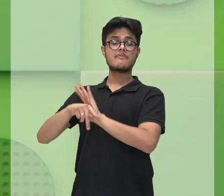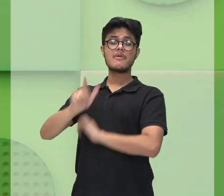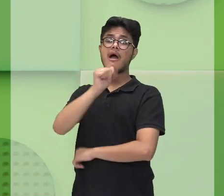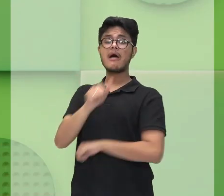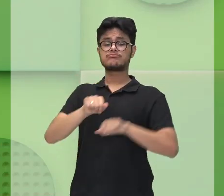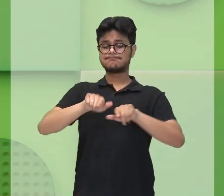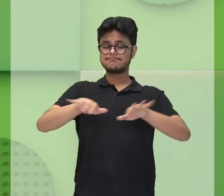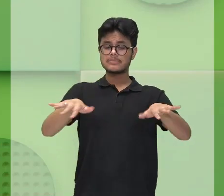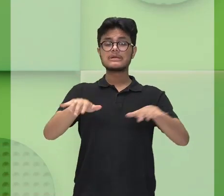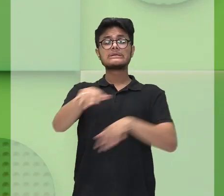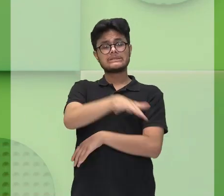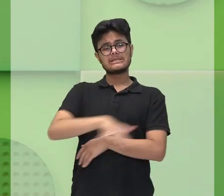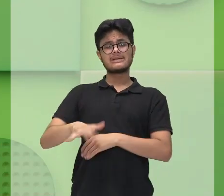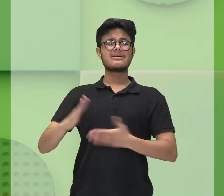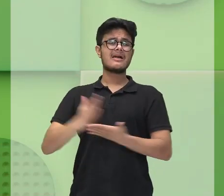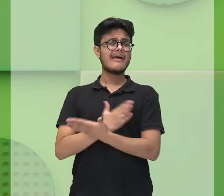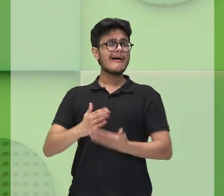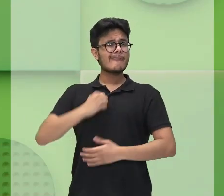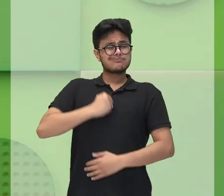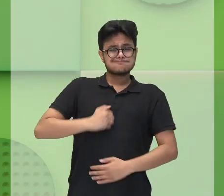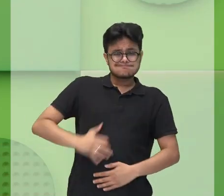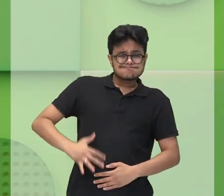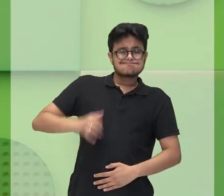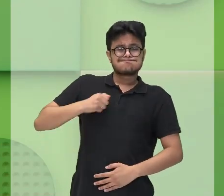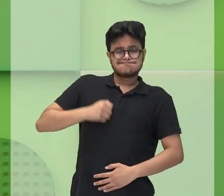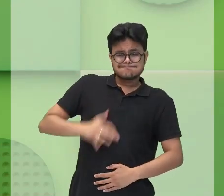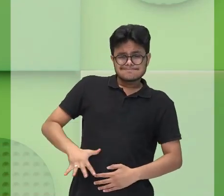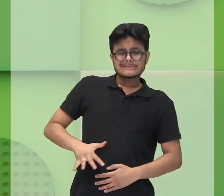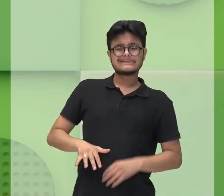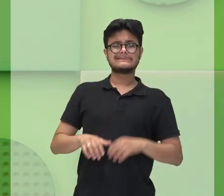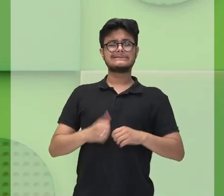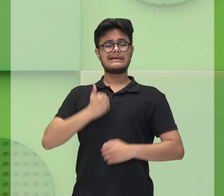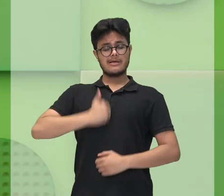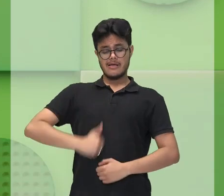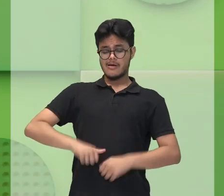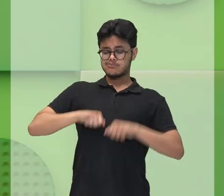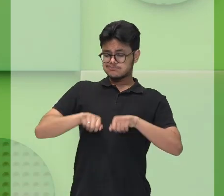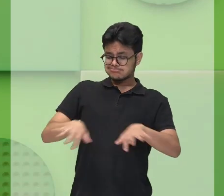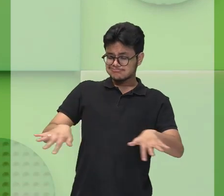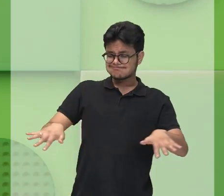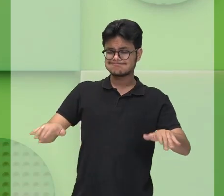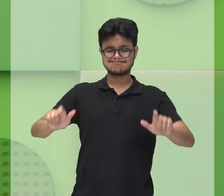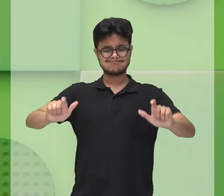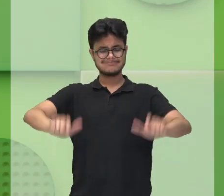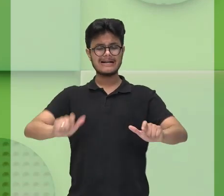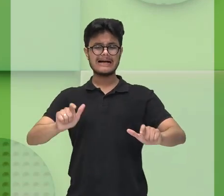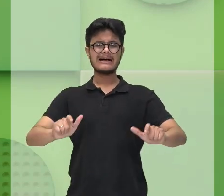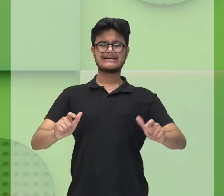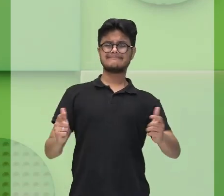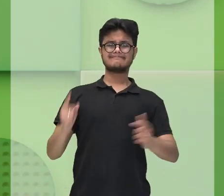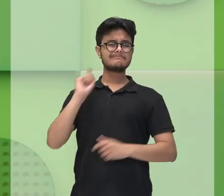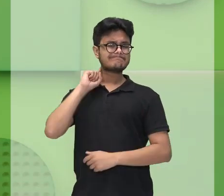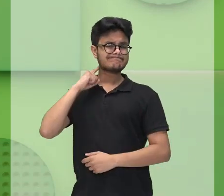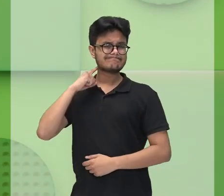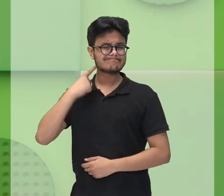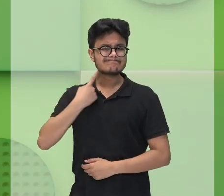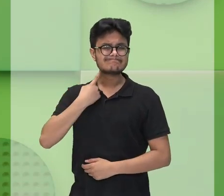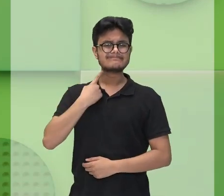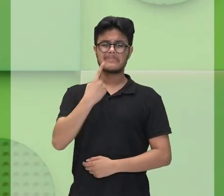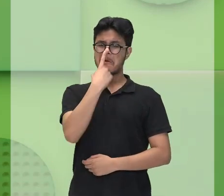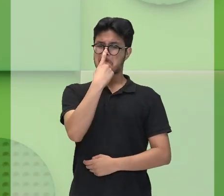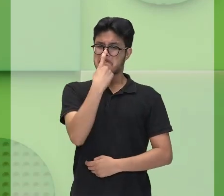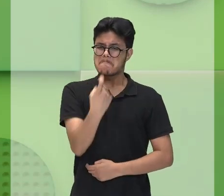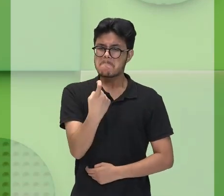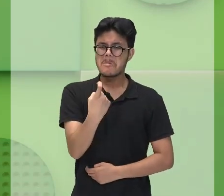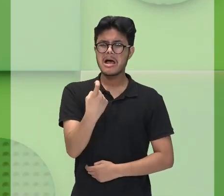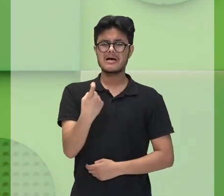são dejetos, né? São fezes que são lançadas em ambientes sem tratamento algum,